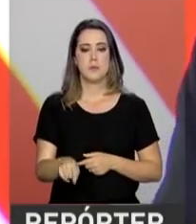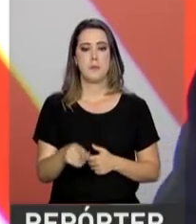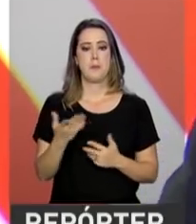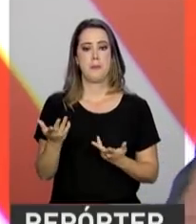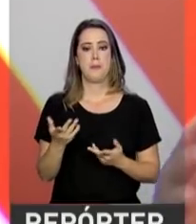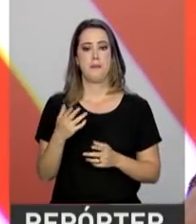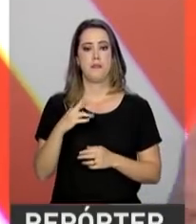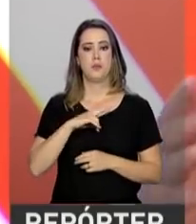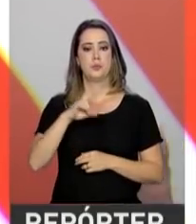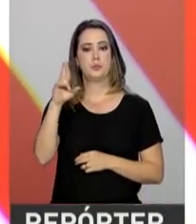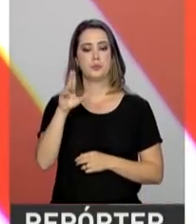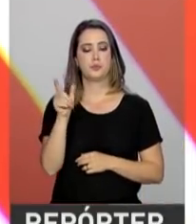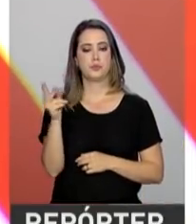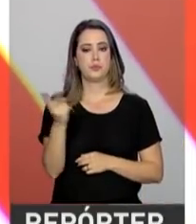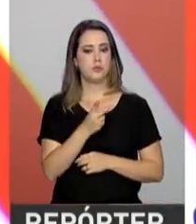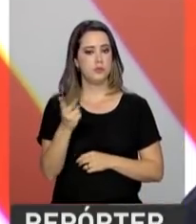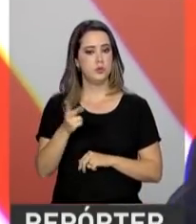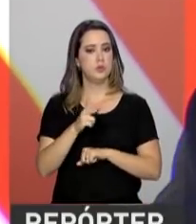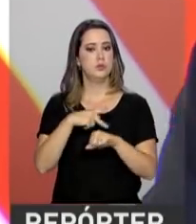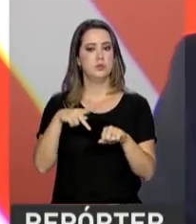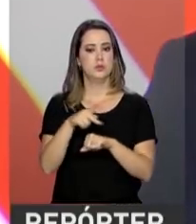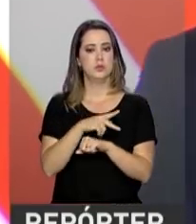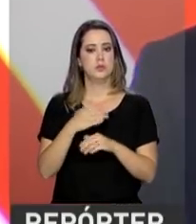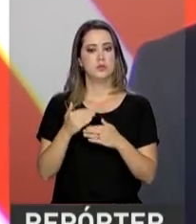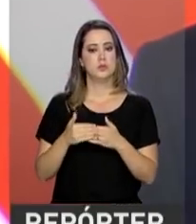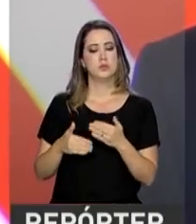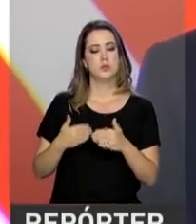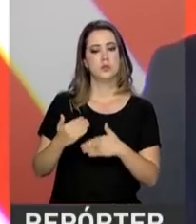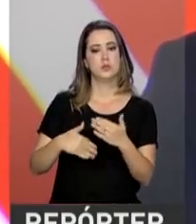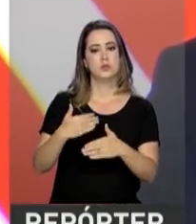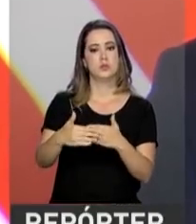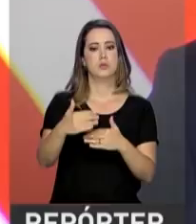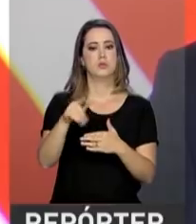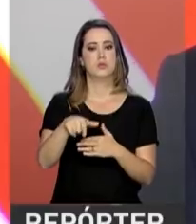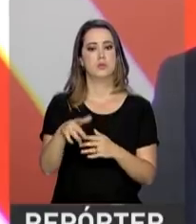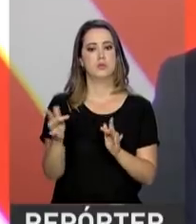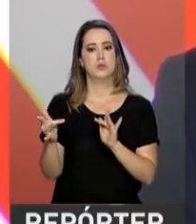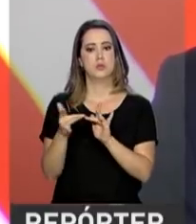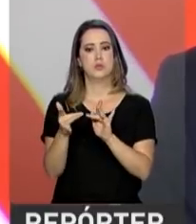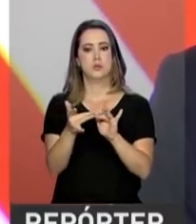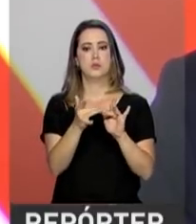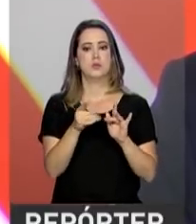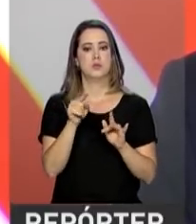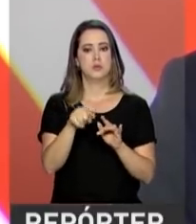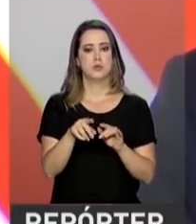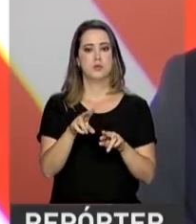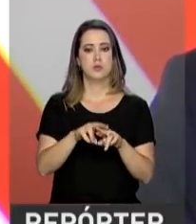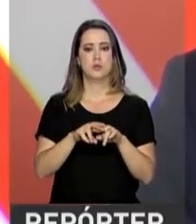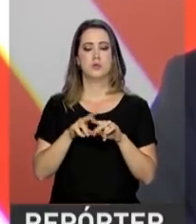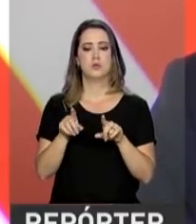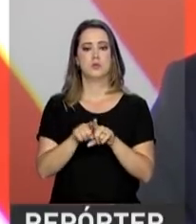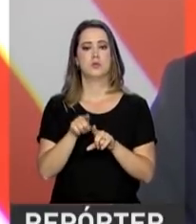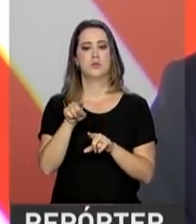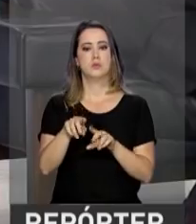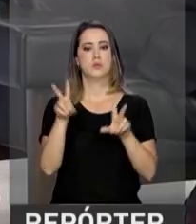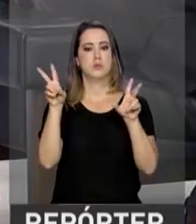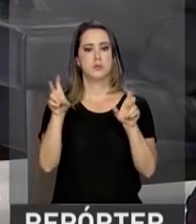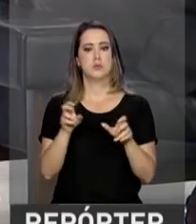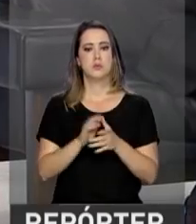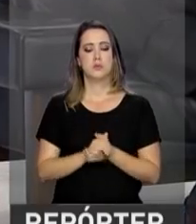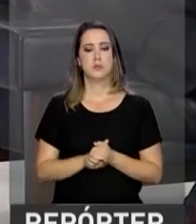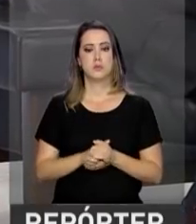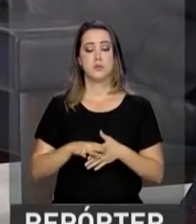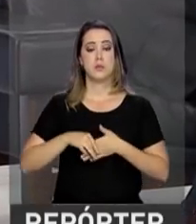As autoridades dos dois países continuarão em contato sobre esse tema.